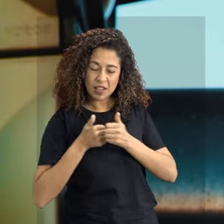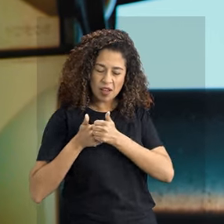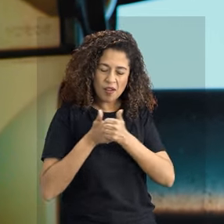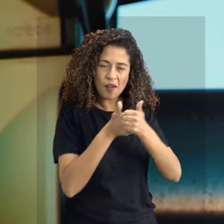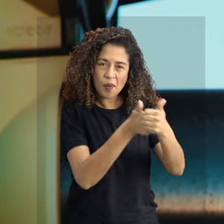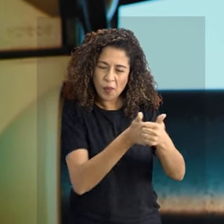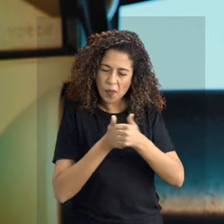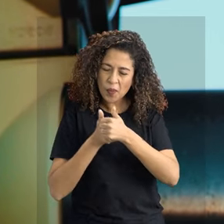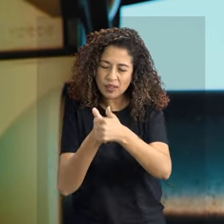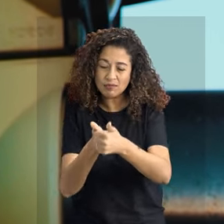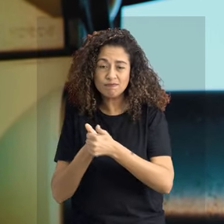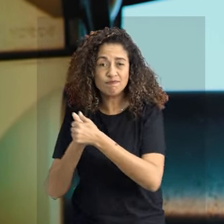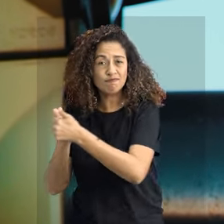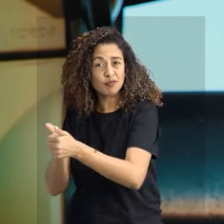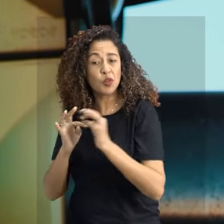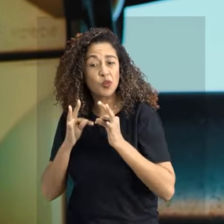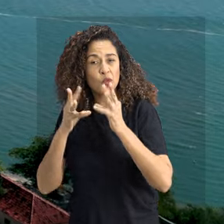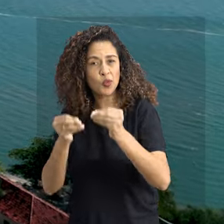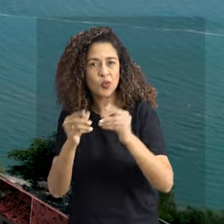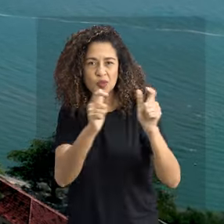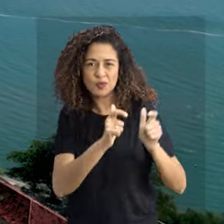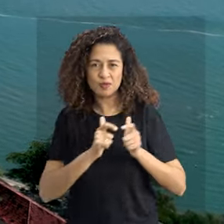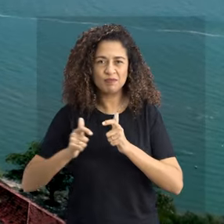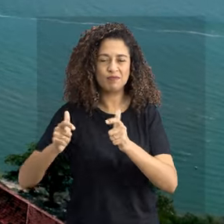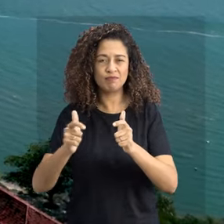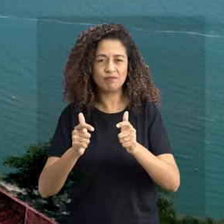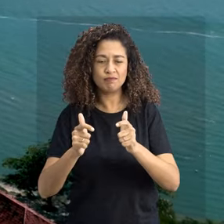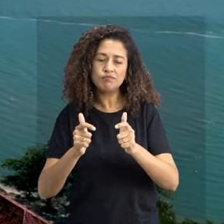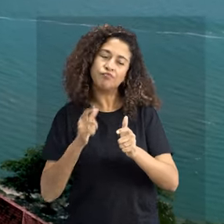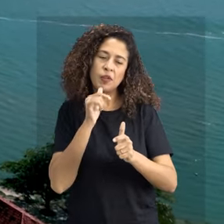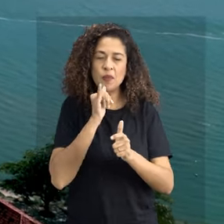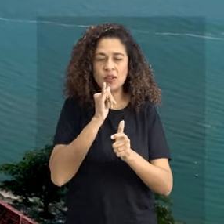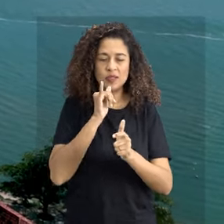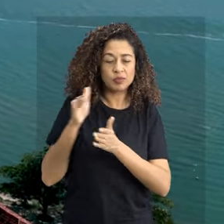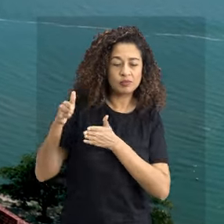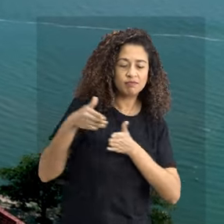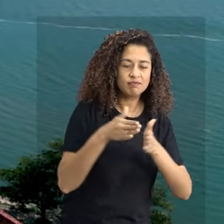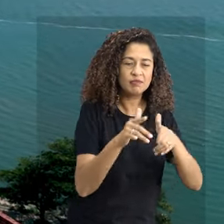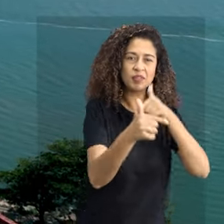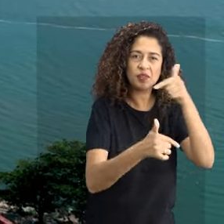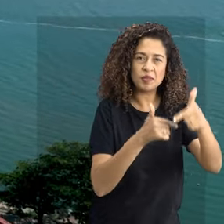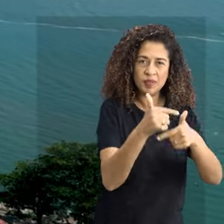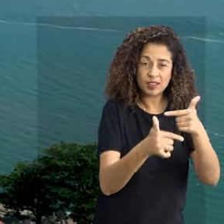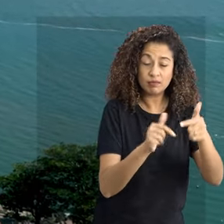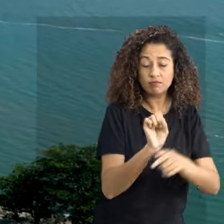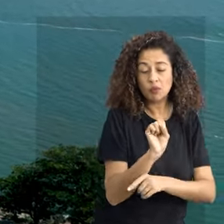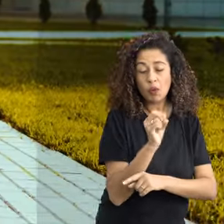E te acompanha por onde você for. Seja no caminho para o trabalho,